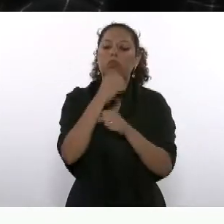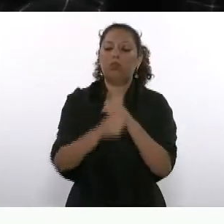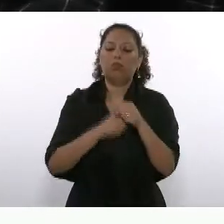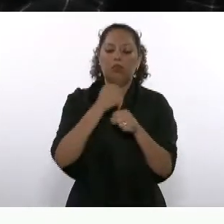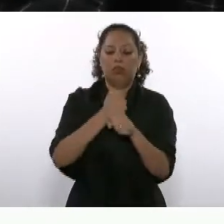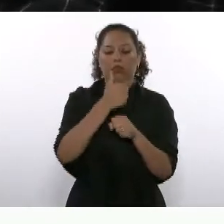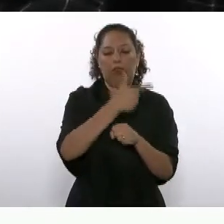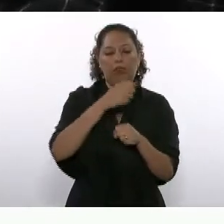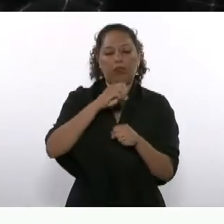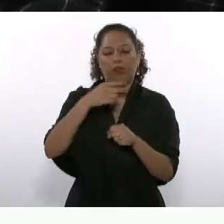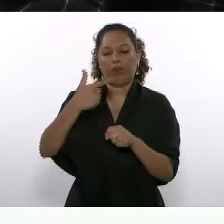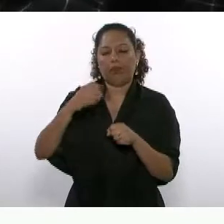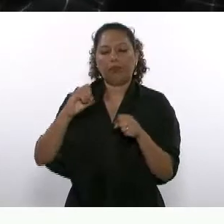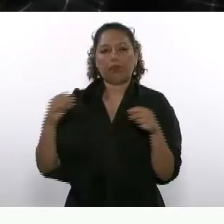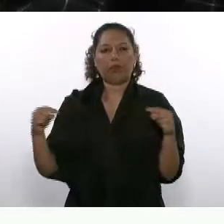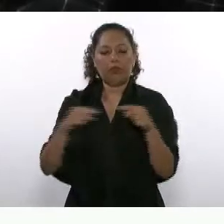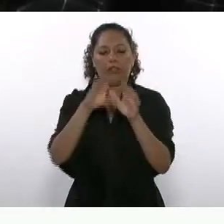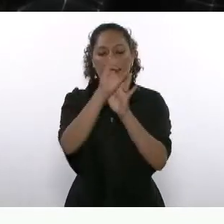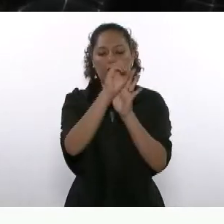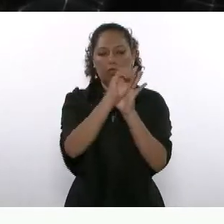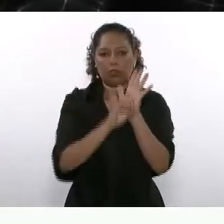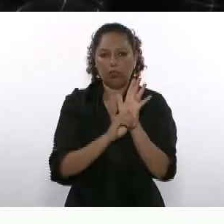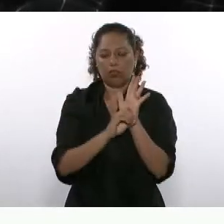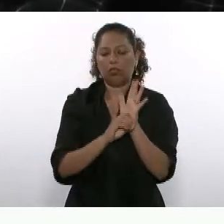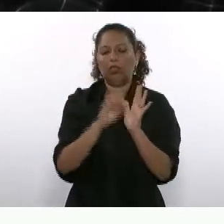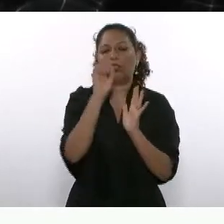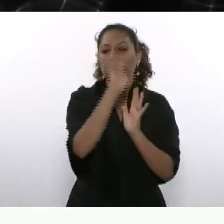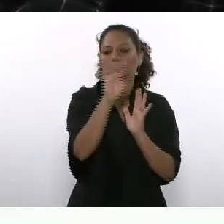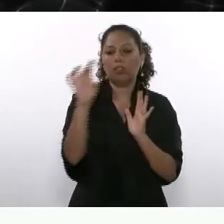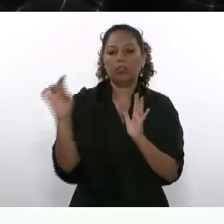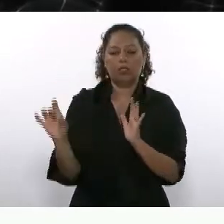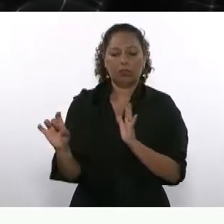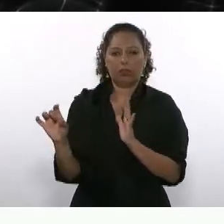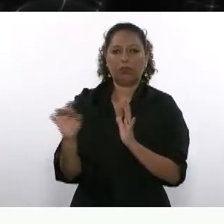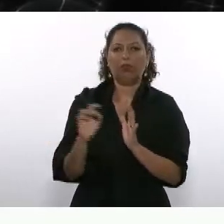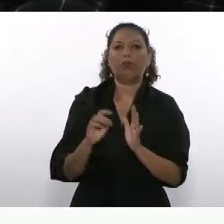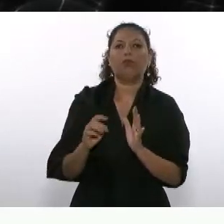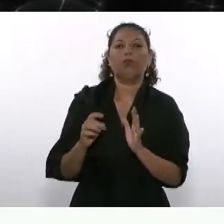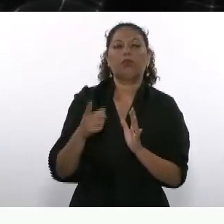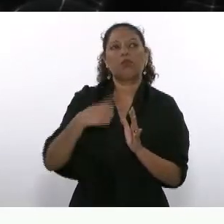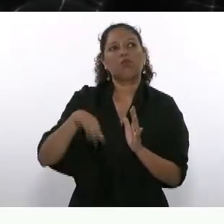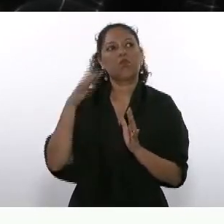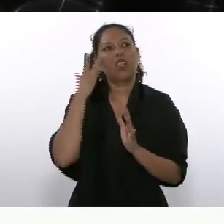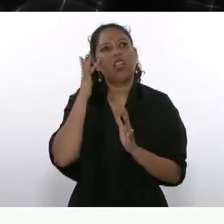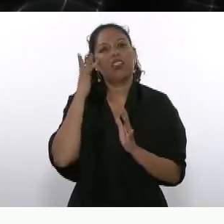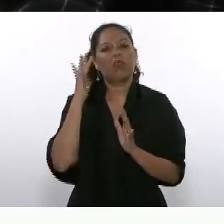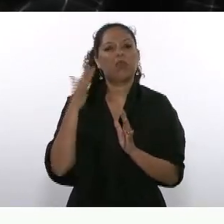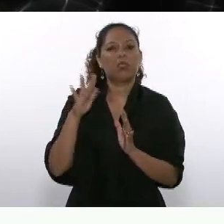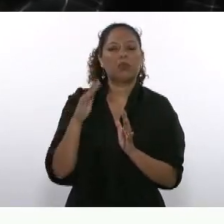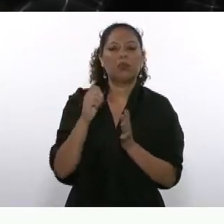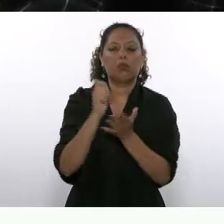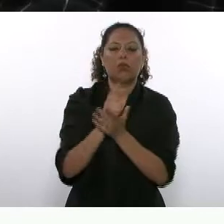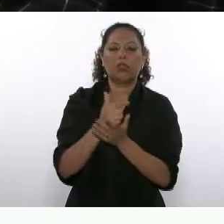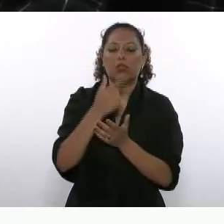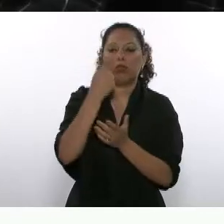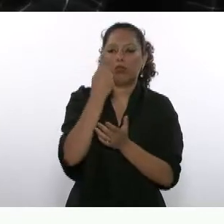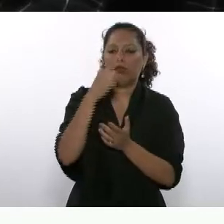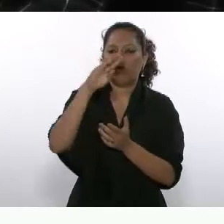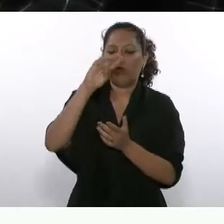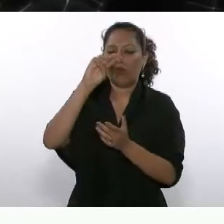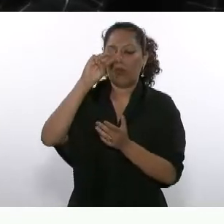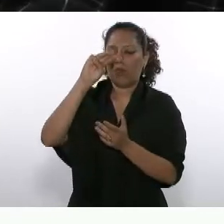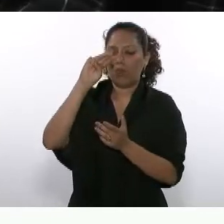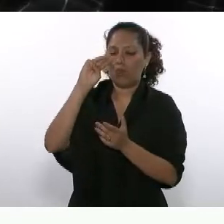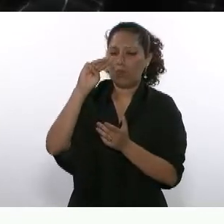orçamento. Para cada um deles, a nossa estimativa de gastos é de 1.800.000.